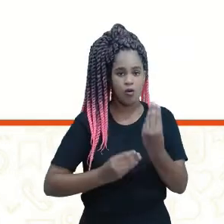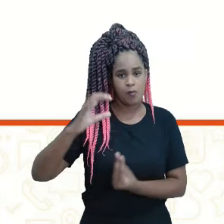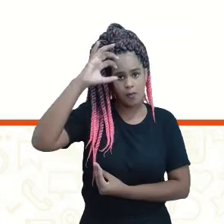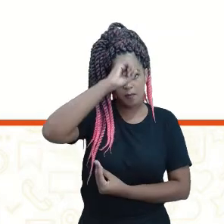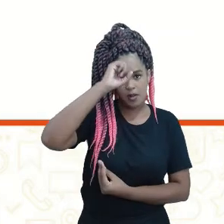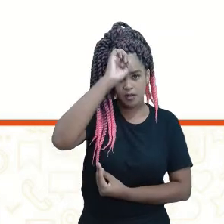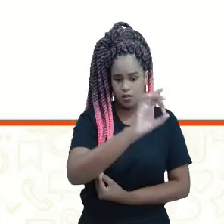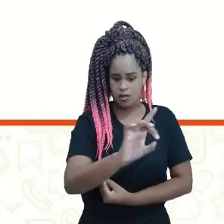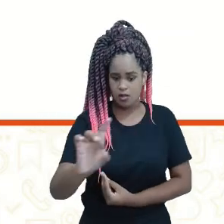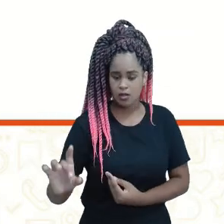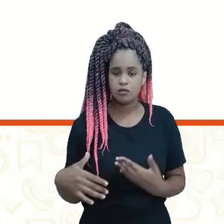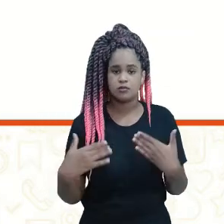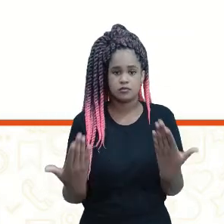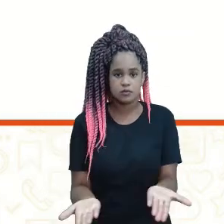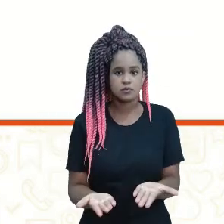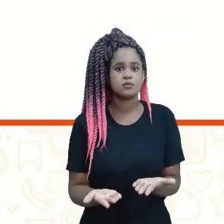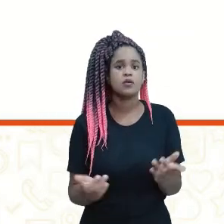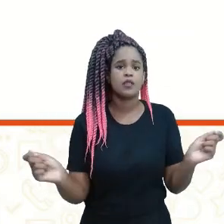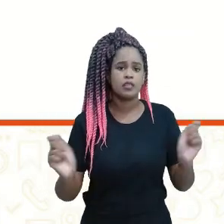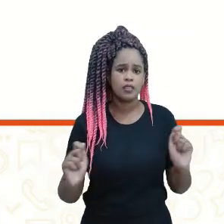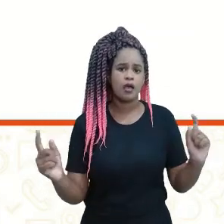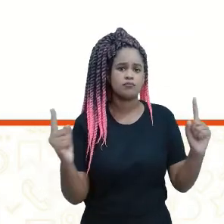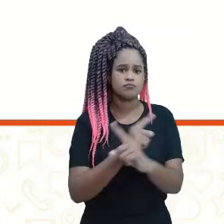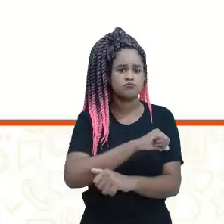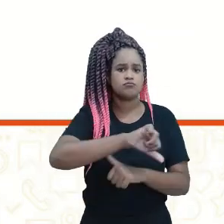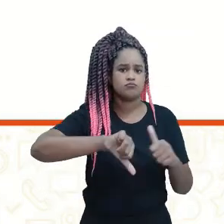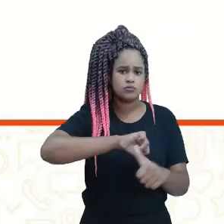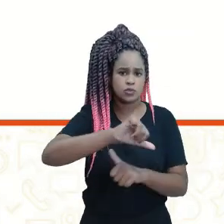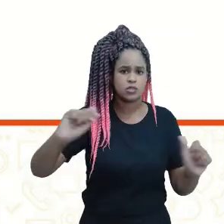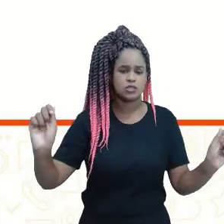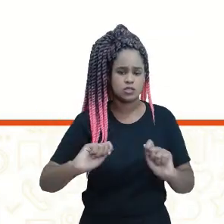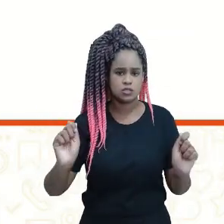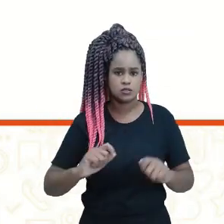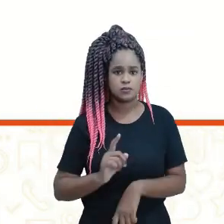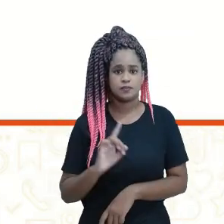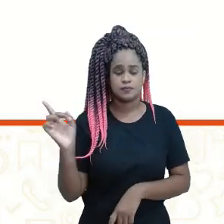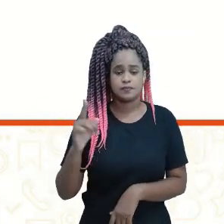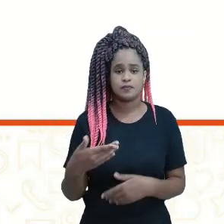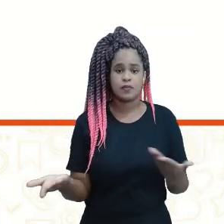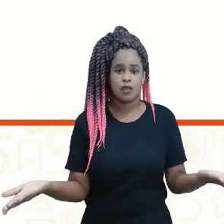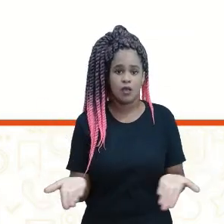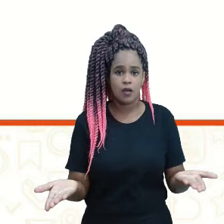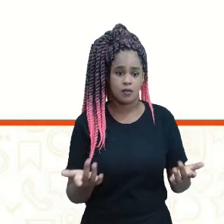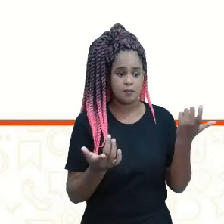está, esse encadeamento ele pode ser alterado. Nesse caso, foi